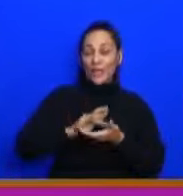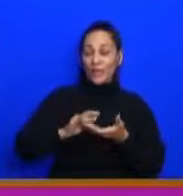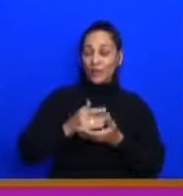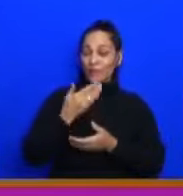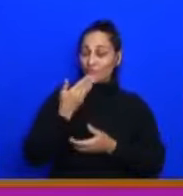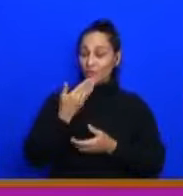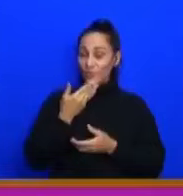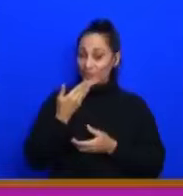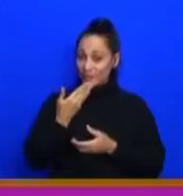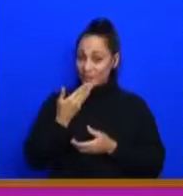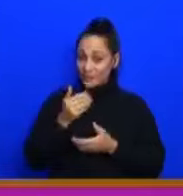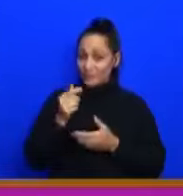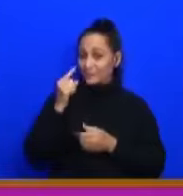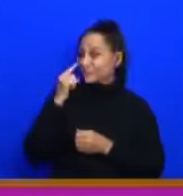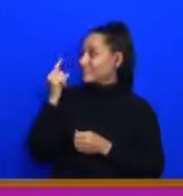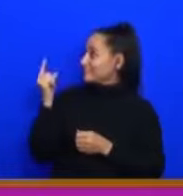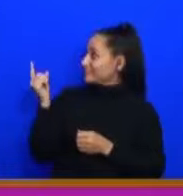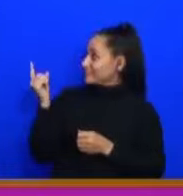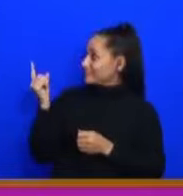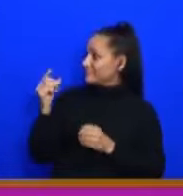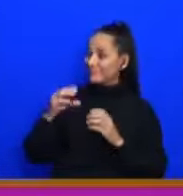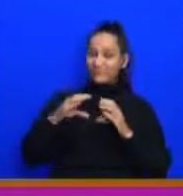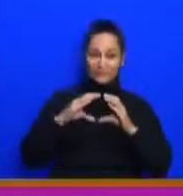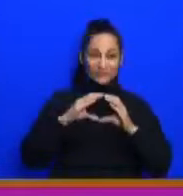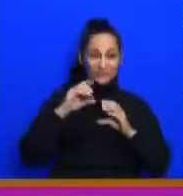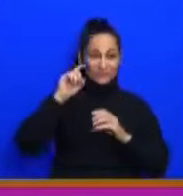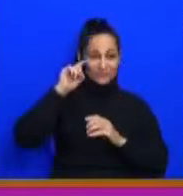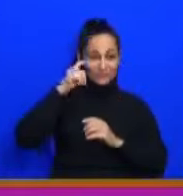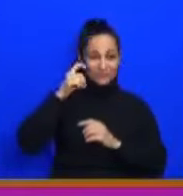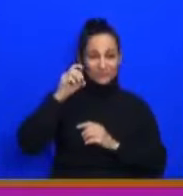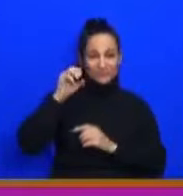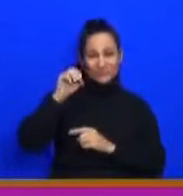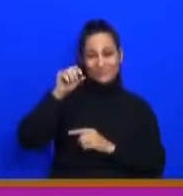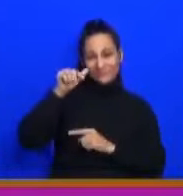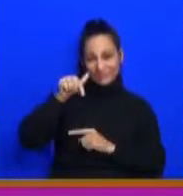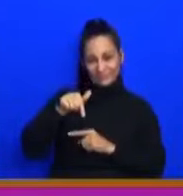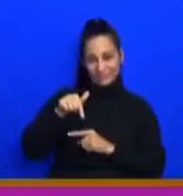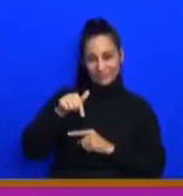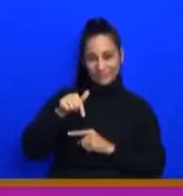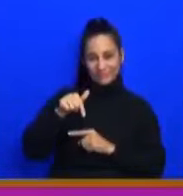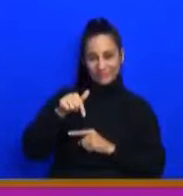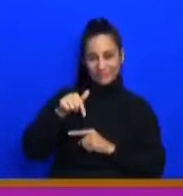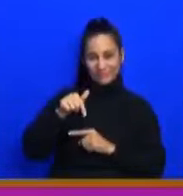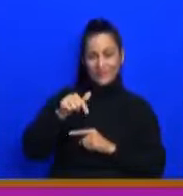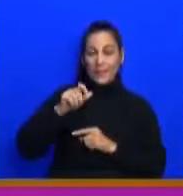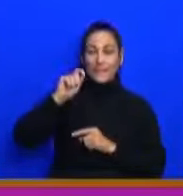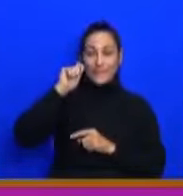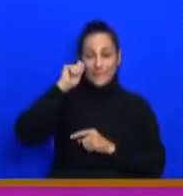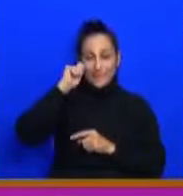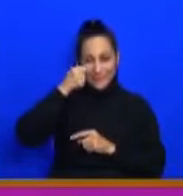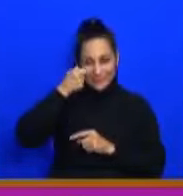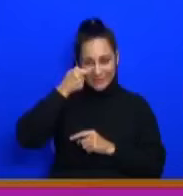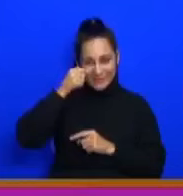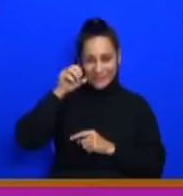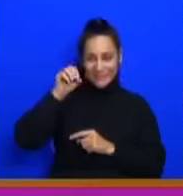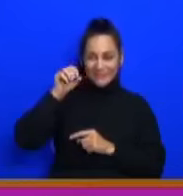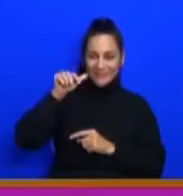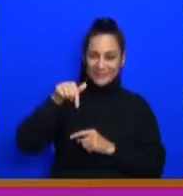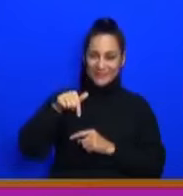número da Loto Fácil. Bola preta, 07. Preta,